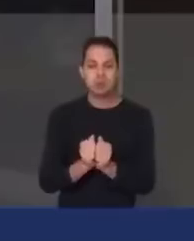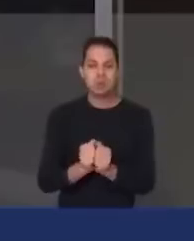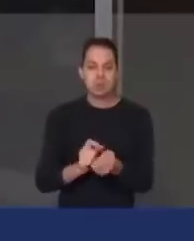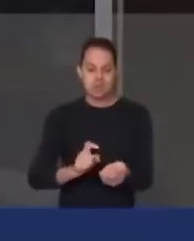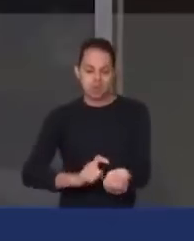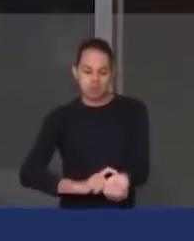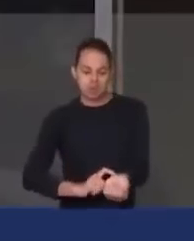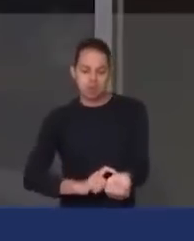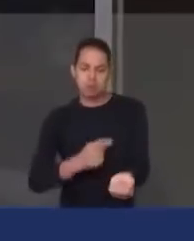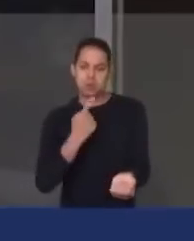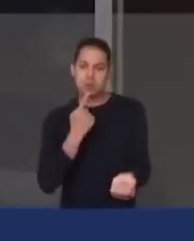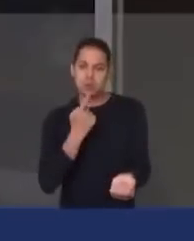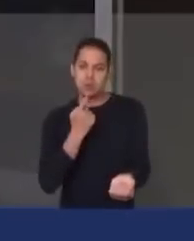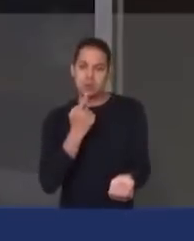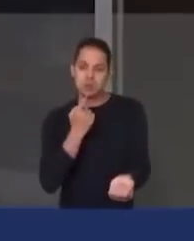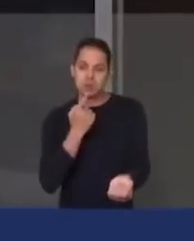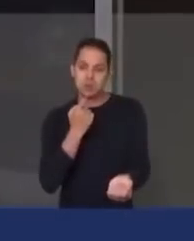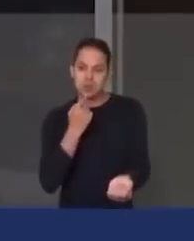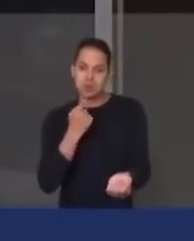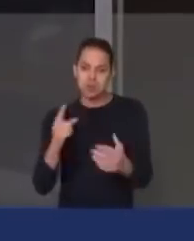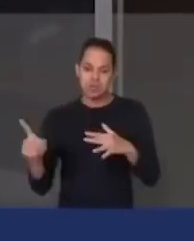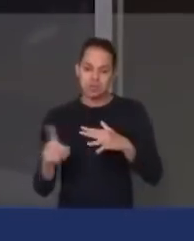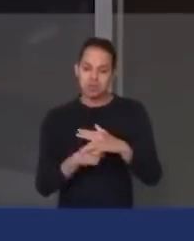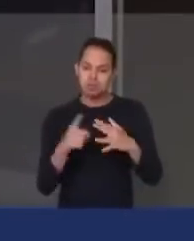destruir o comunismo